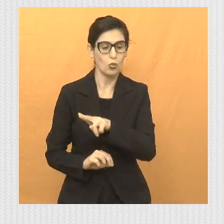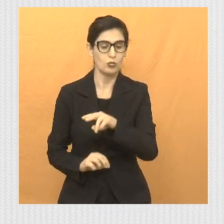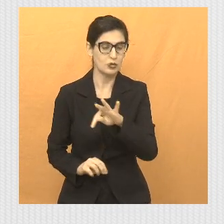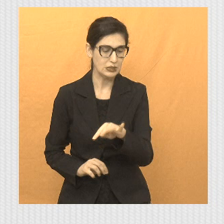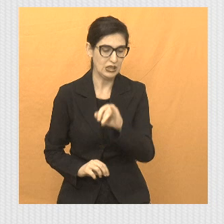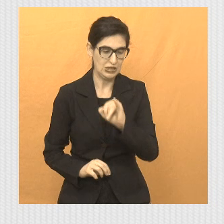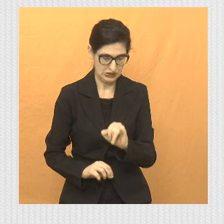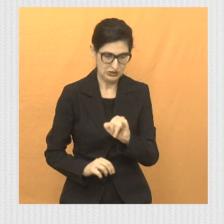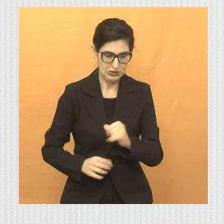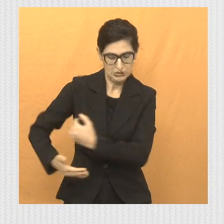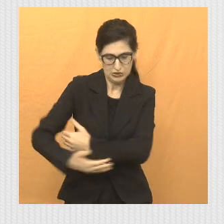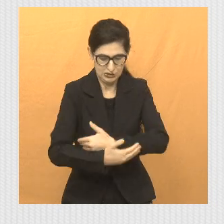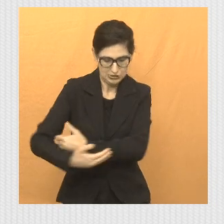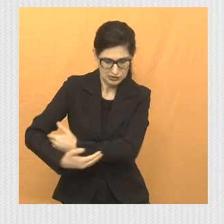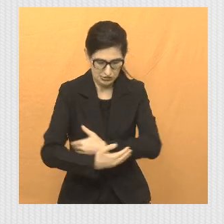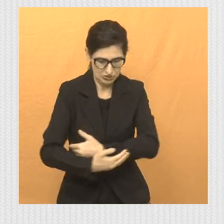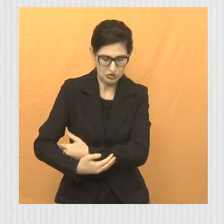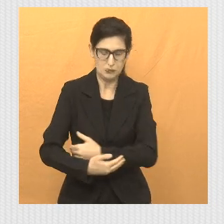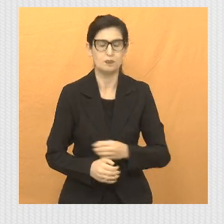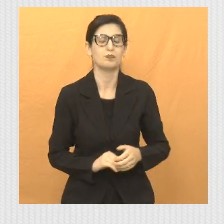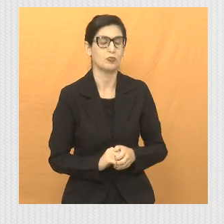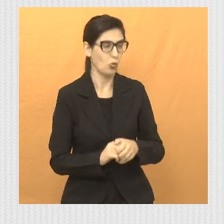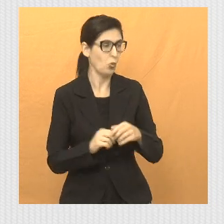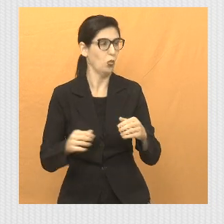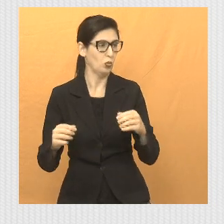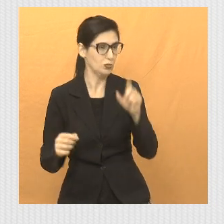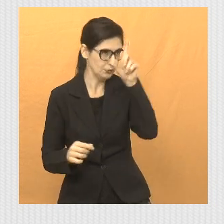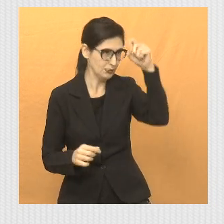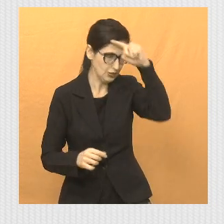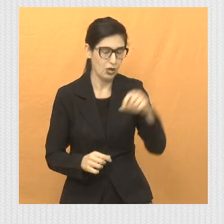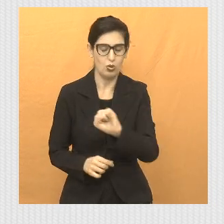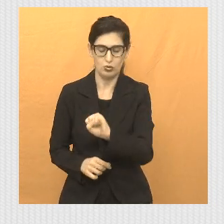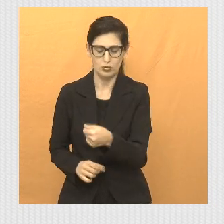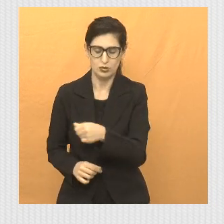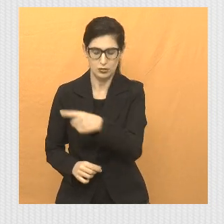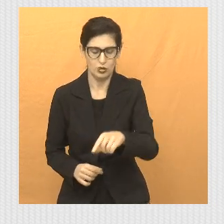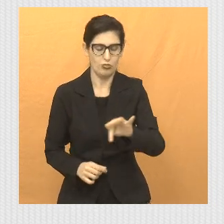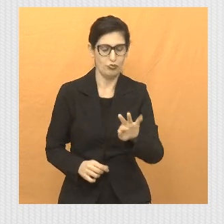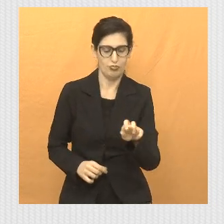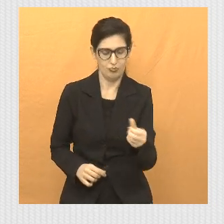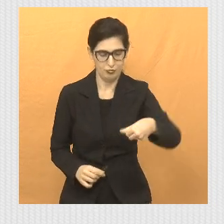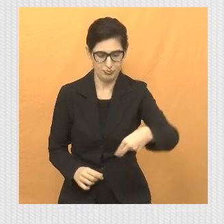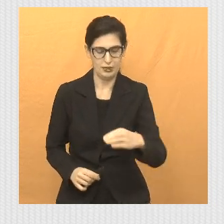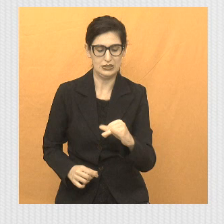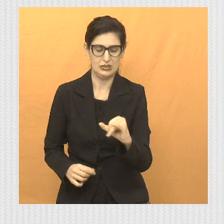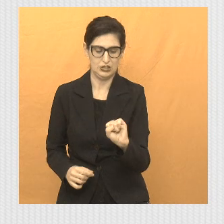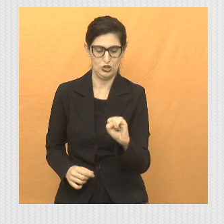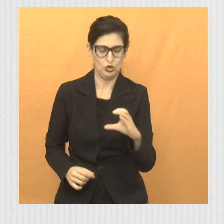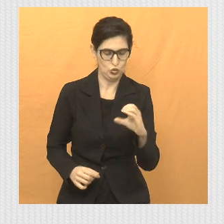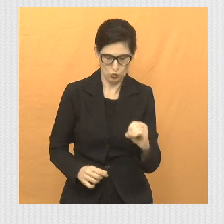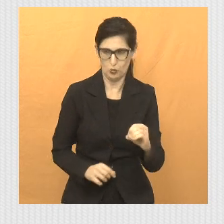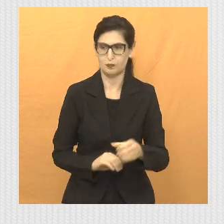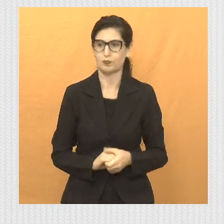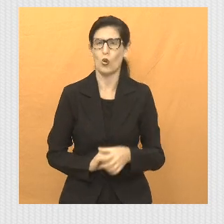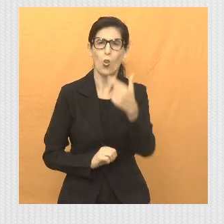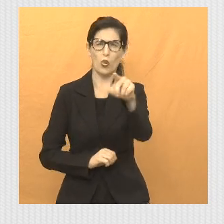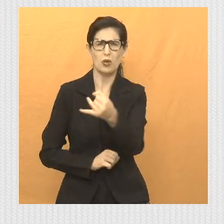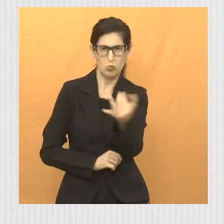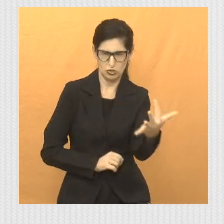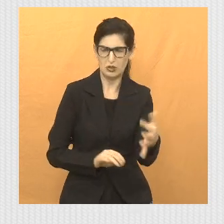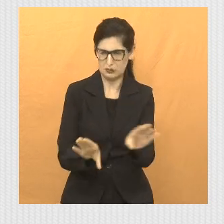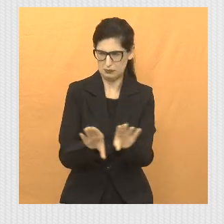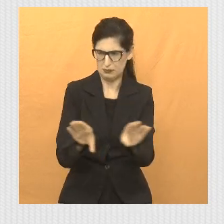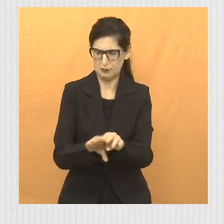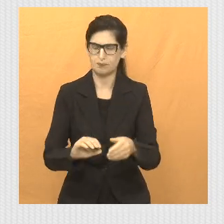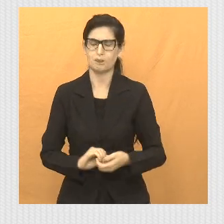leitos SUS no Hospital São Francisco. Próximo. Agora falando um pouco sobre a produção